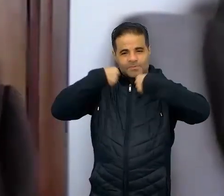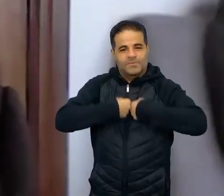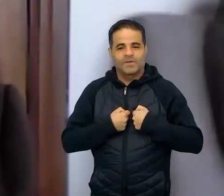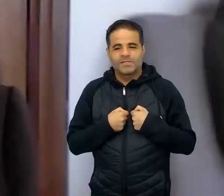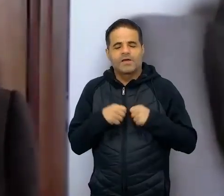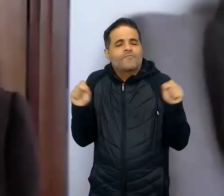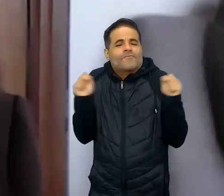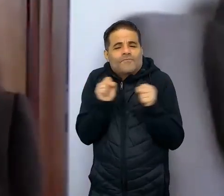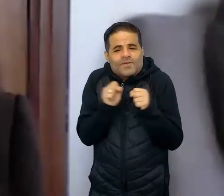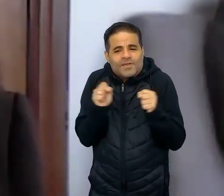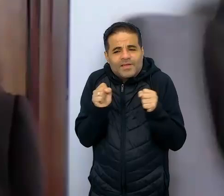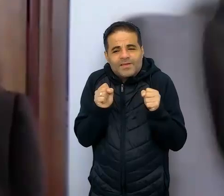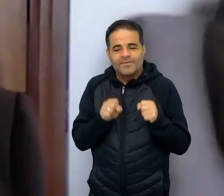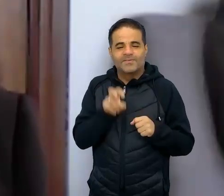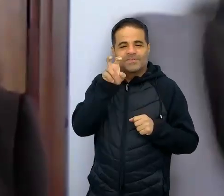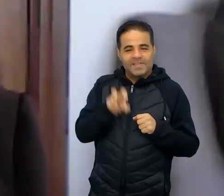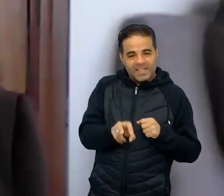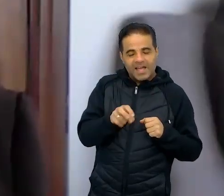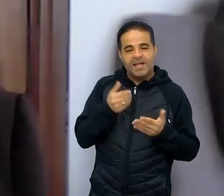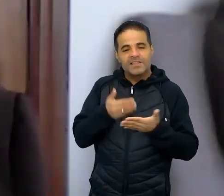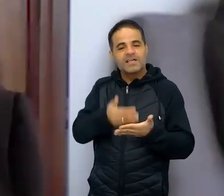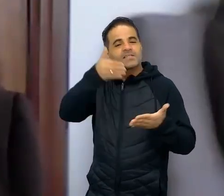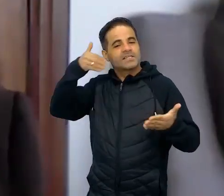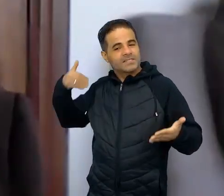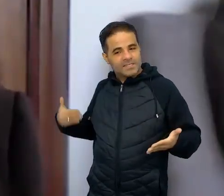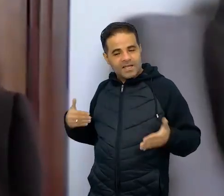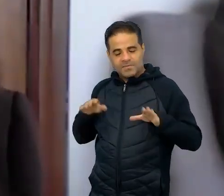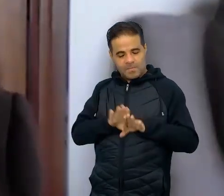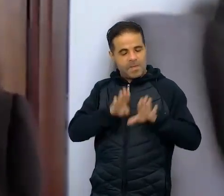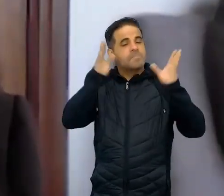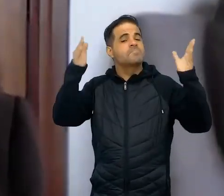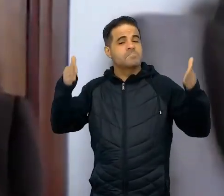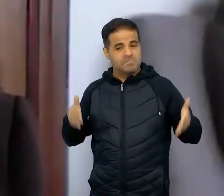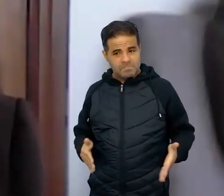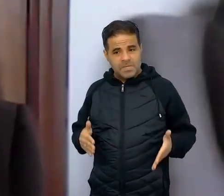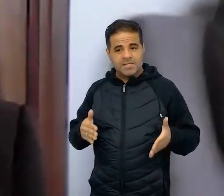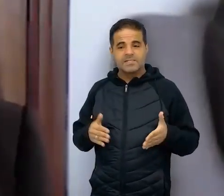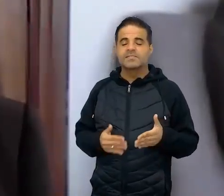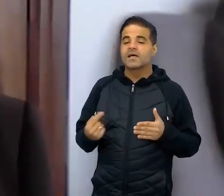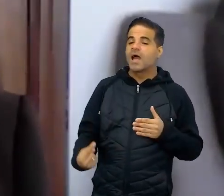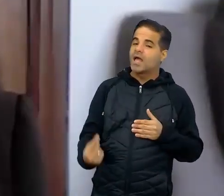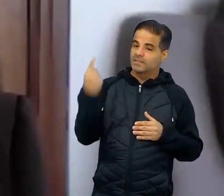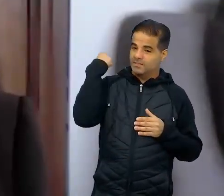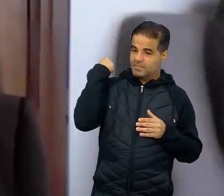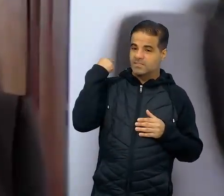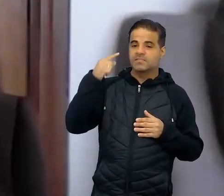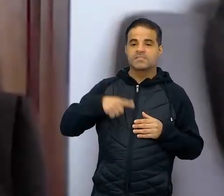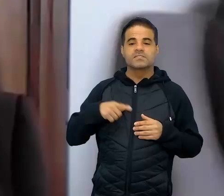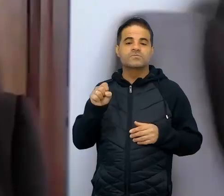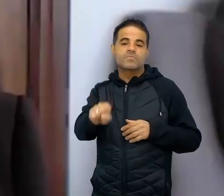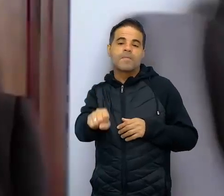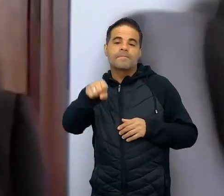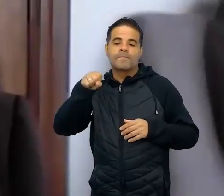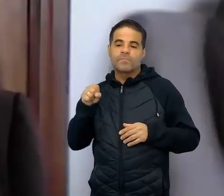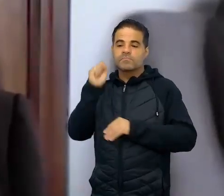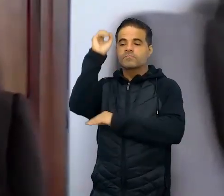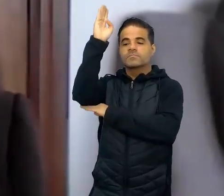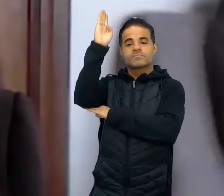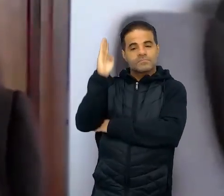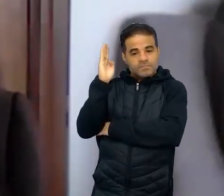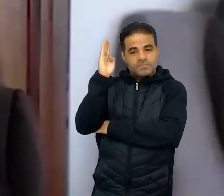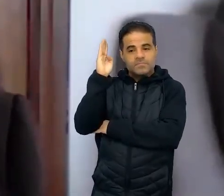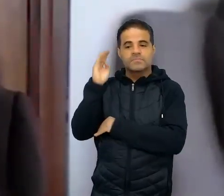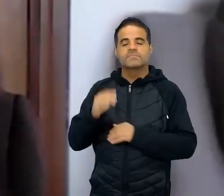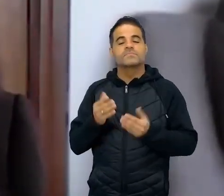casaco, né? Estou sentada atrás de uma mesa e atrás de mim tem uma porta de madeira, tá